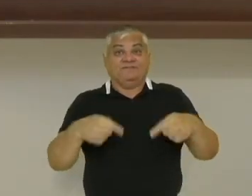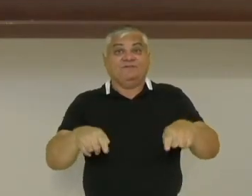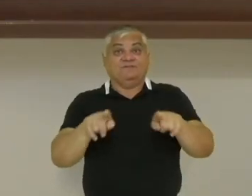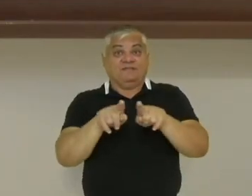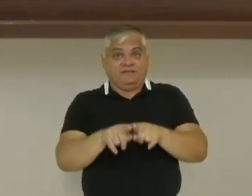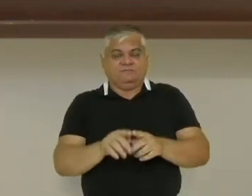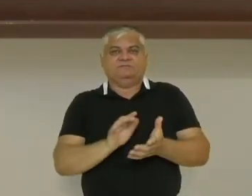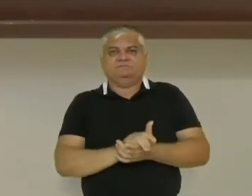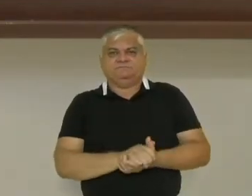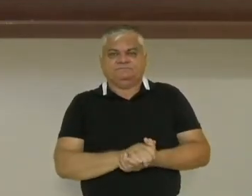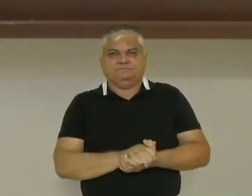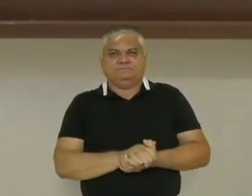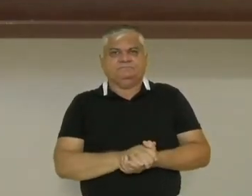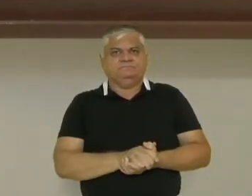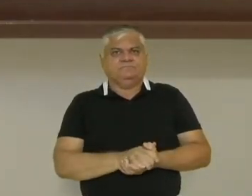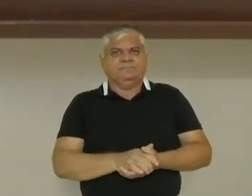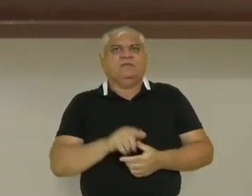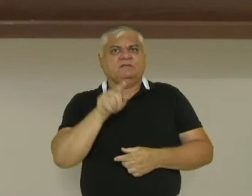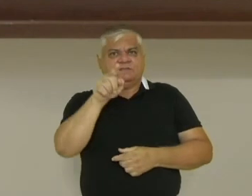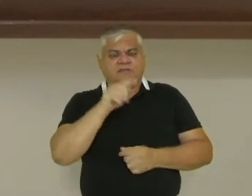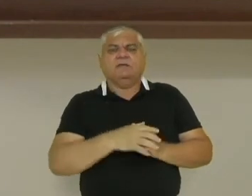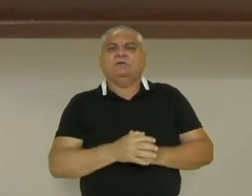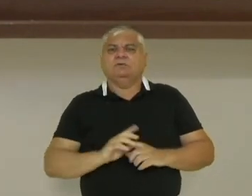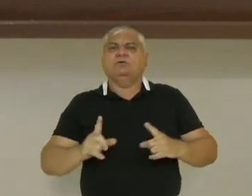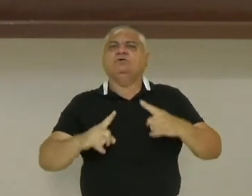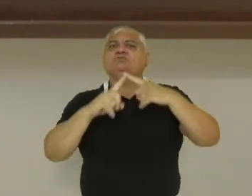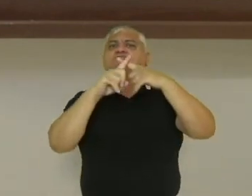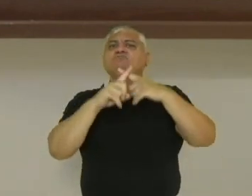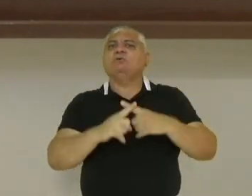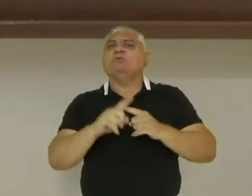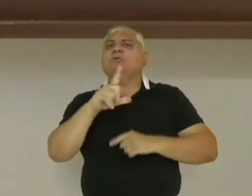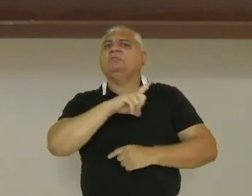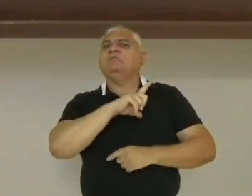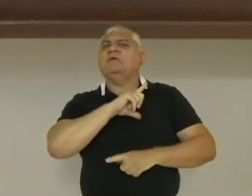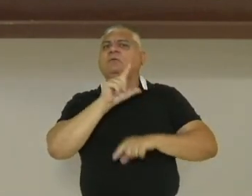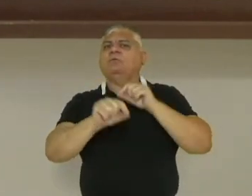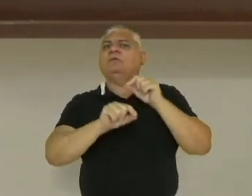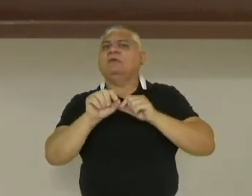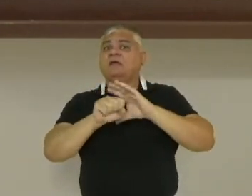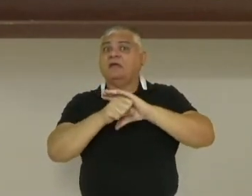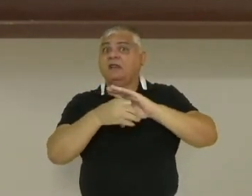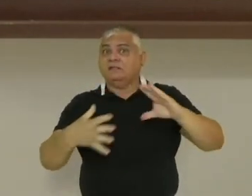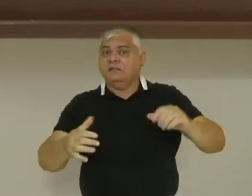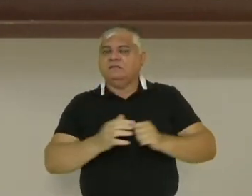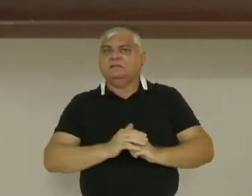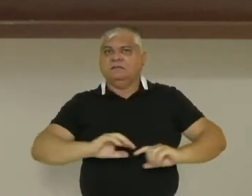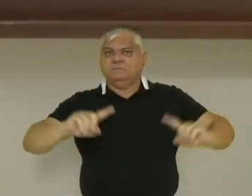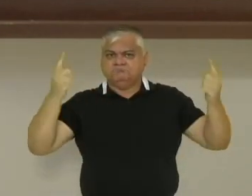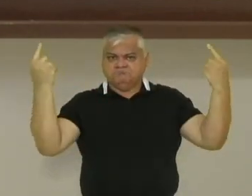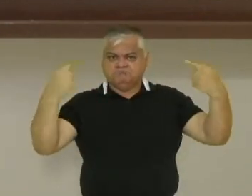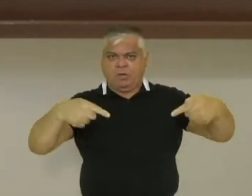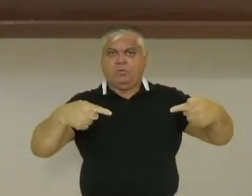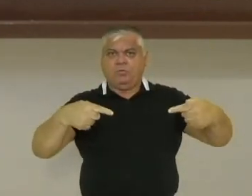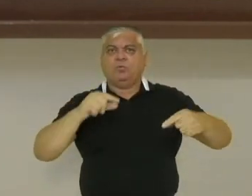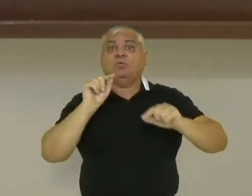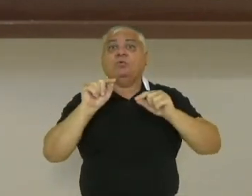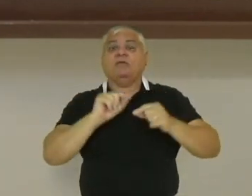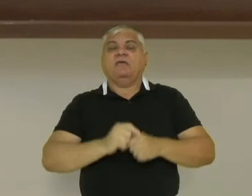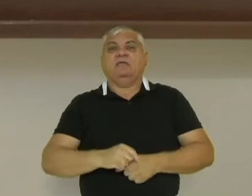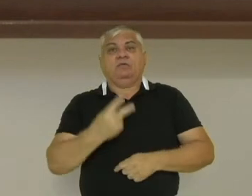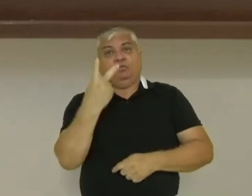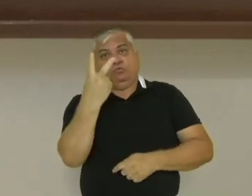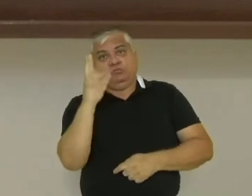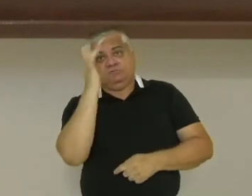Voltamos, pessoal. Então, os jogos de oposição têm como característica o ato de confronto, né? Que acontece entre